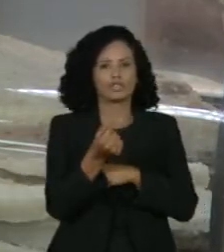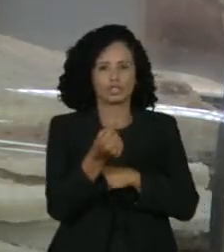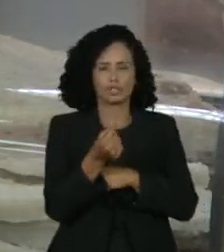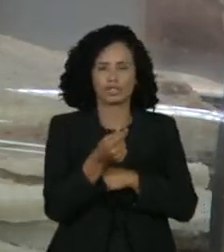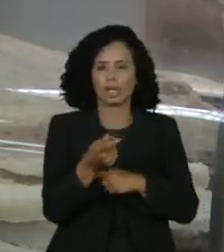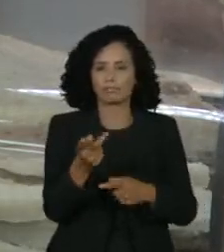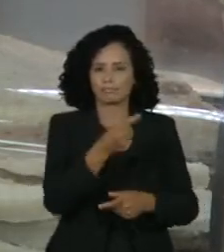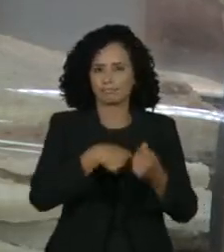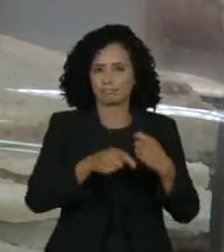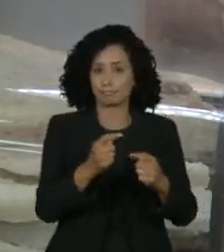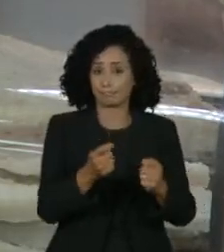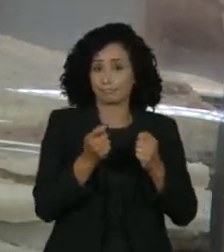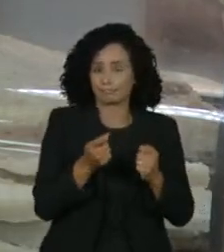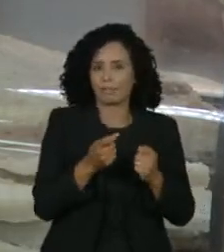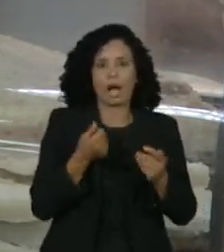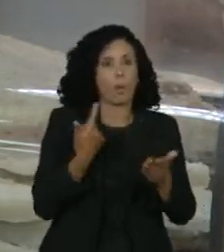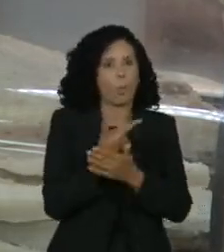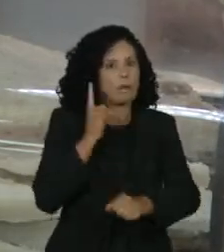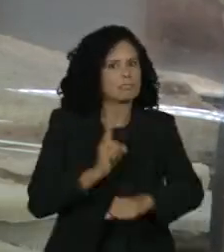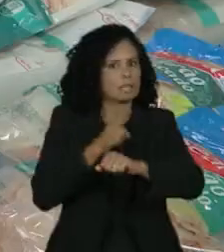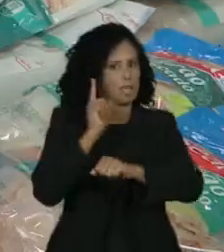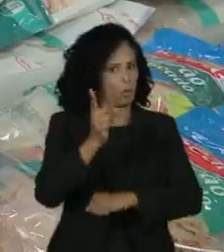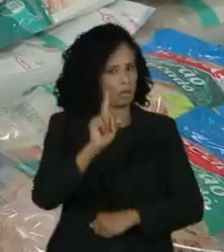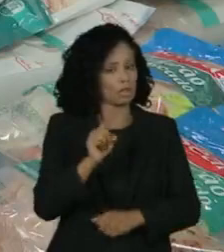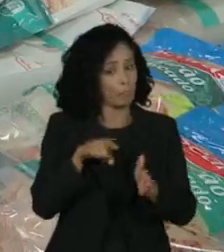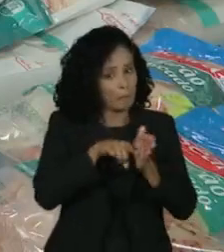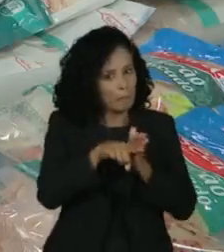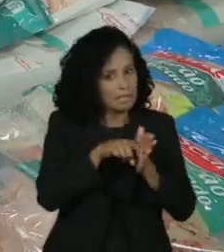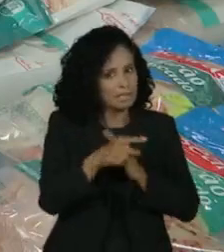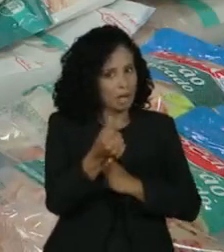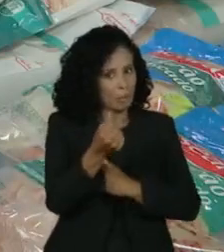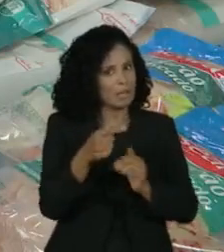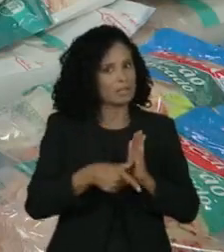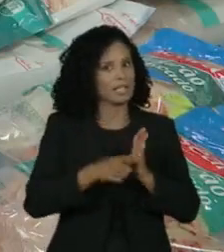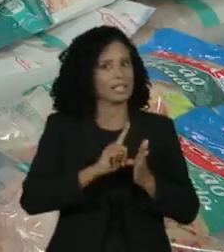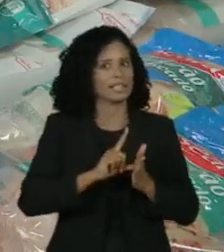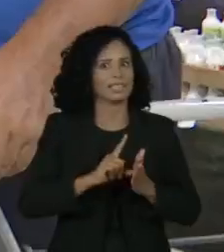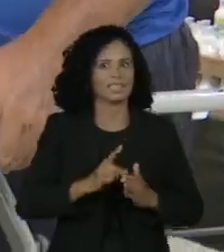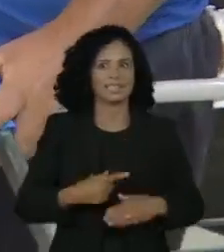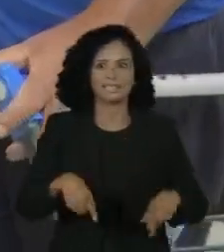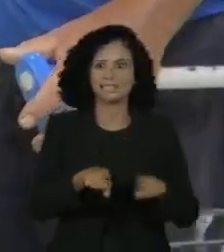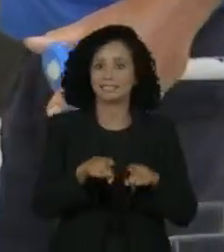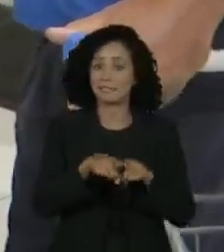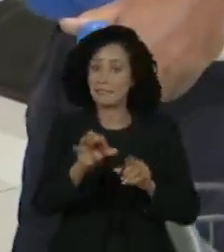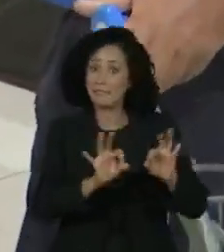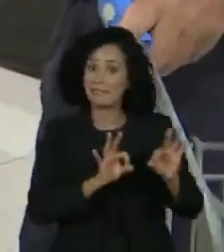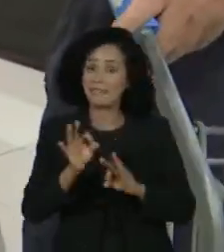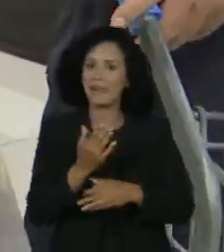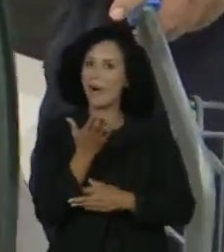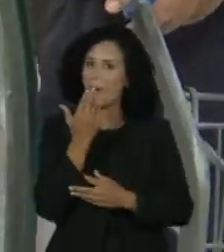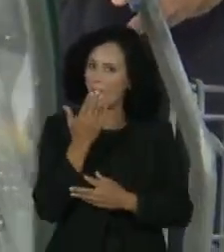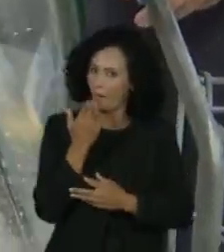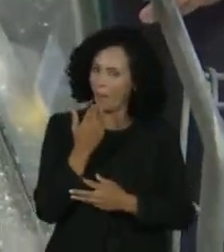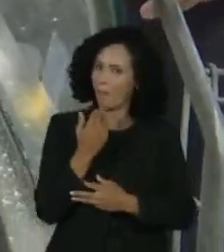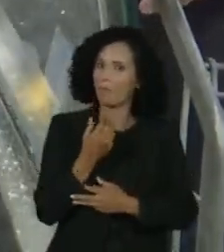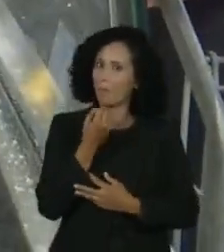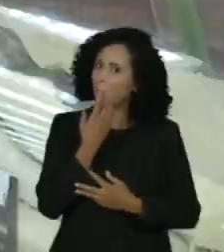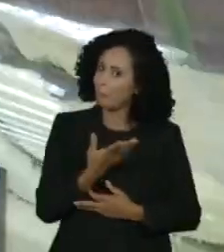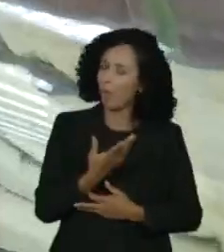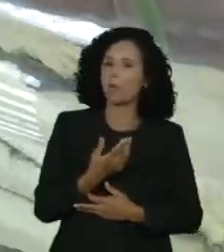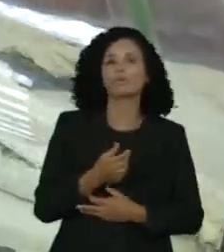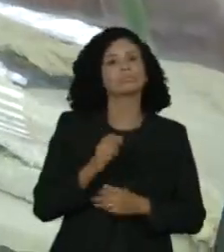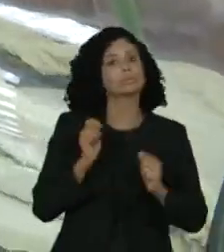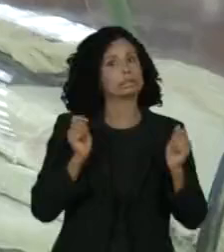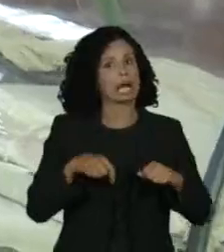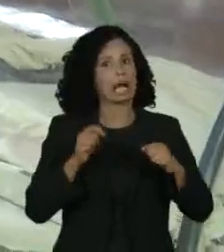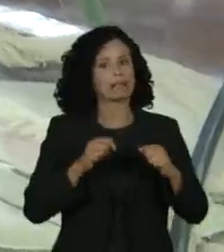compras para a última hora e sempre pesquisar. Para ajudar a preparar esse almoço mais em conta, com ou sem bacalhau,